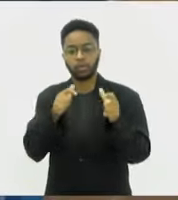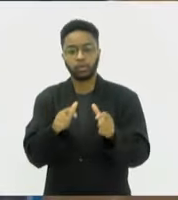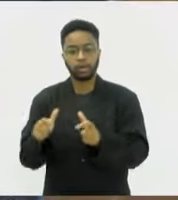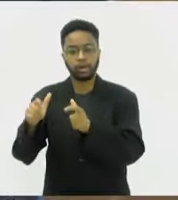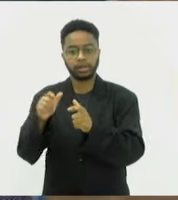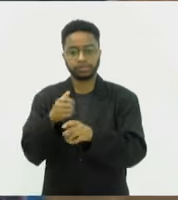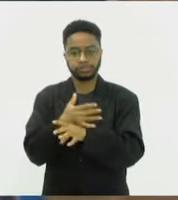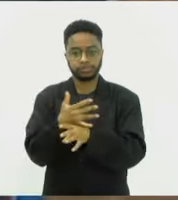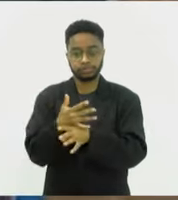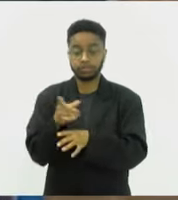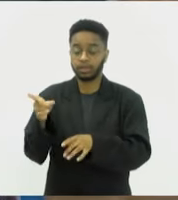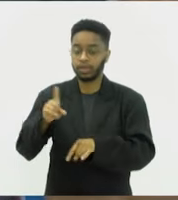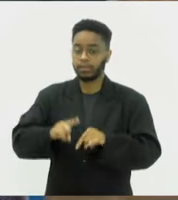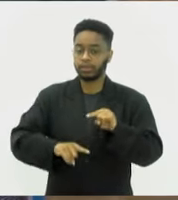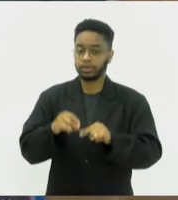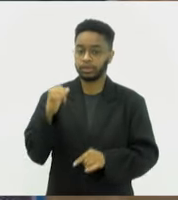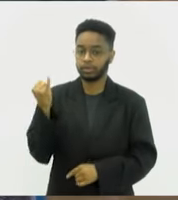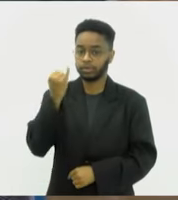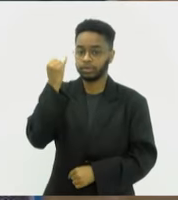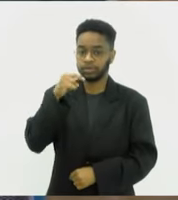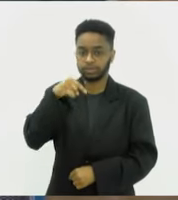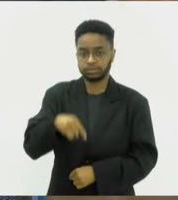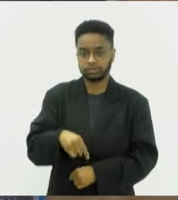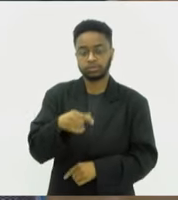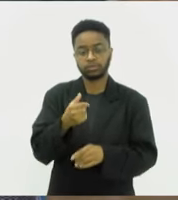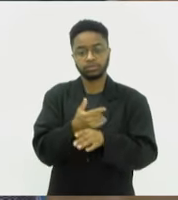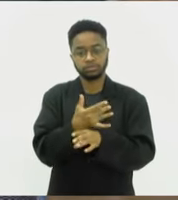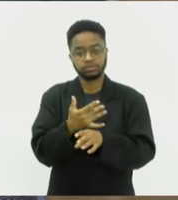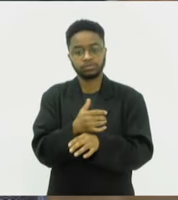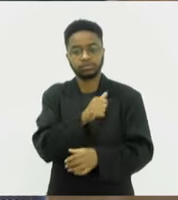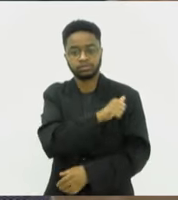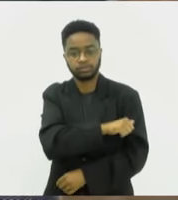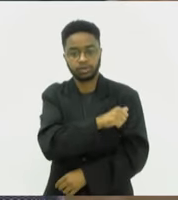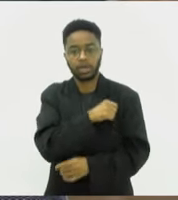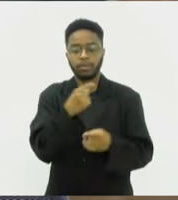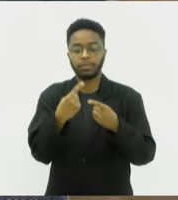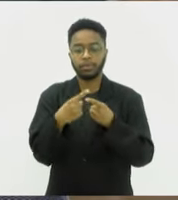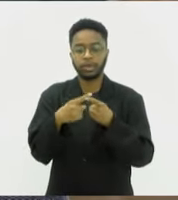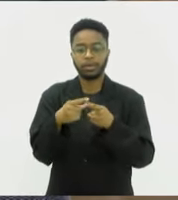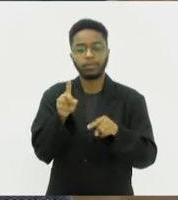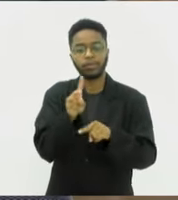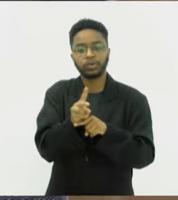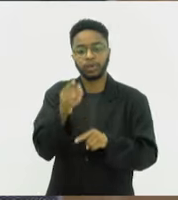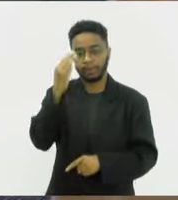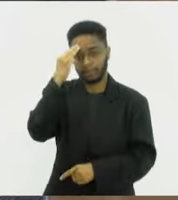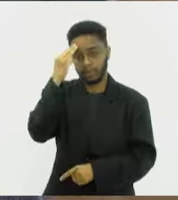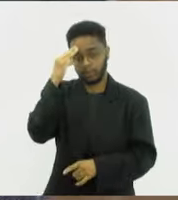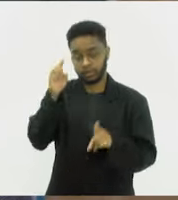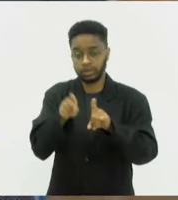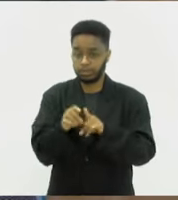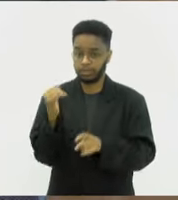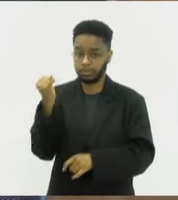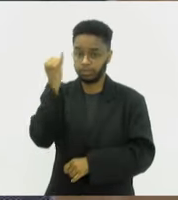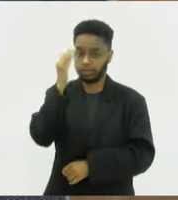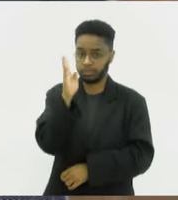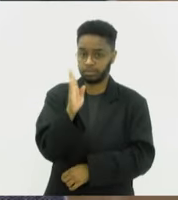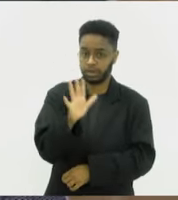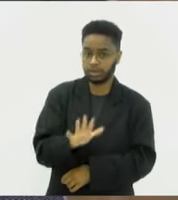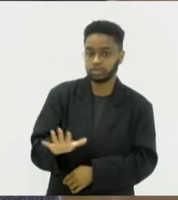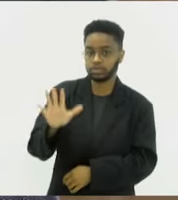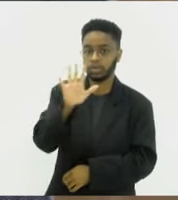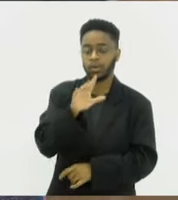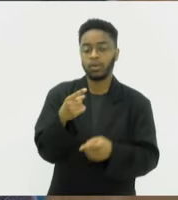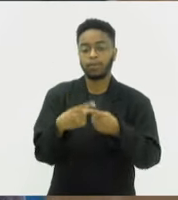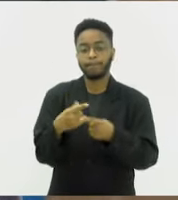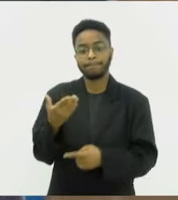é importante para a cidade do Rio de Janeiro, né, para preservar sua memória, mas também para o Brasil, porque naquela